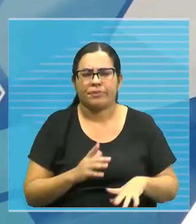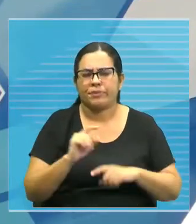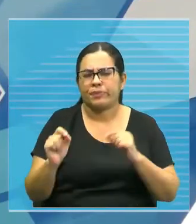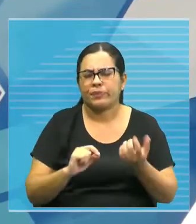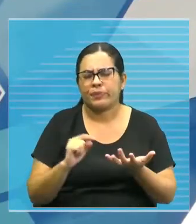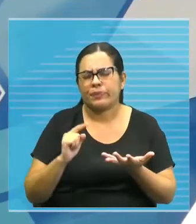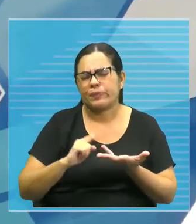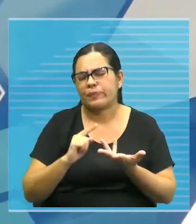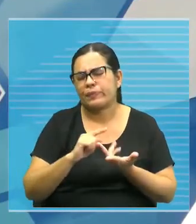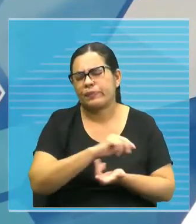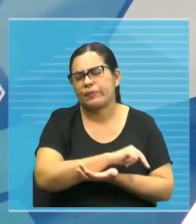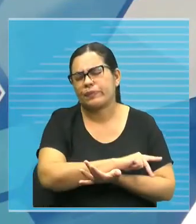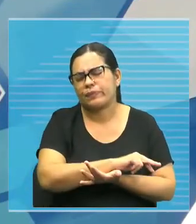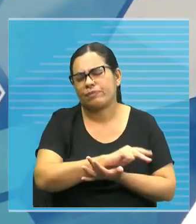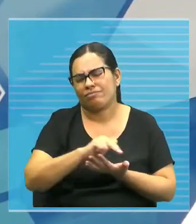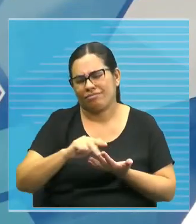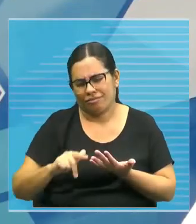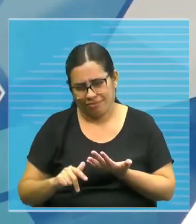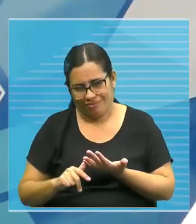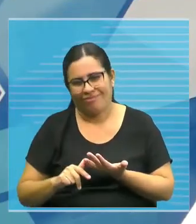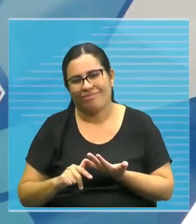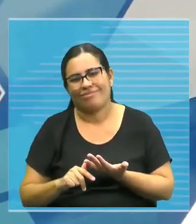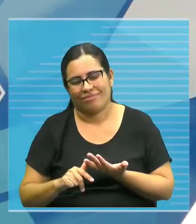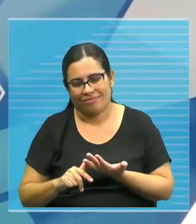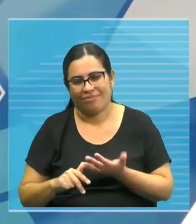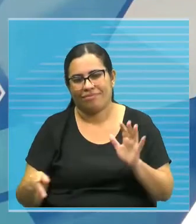de todas as